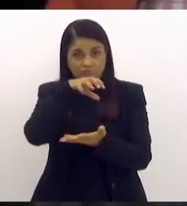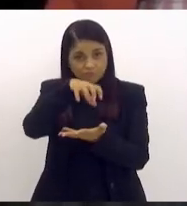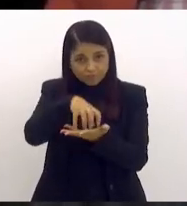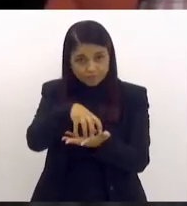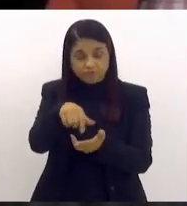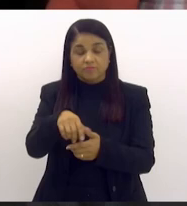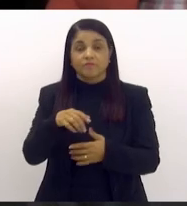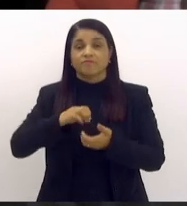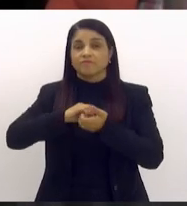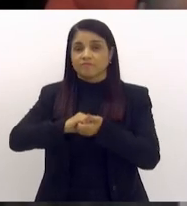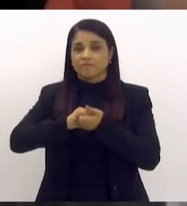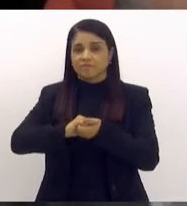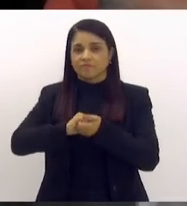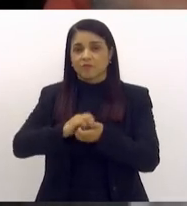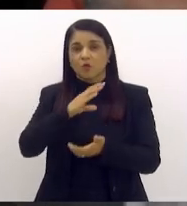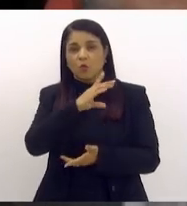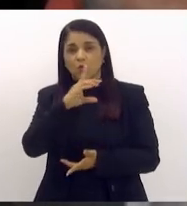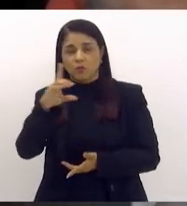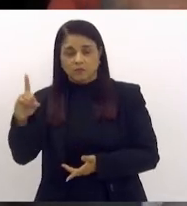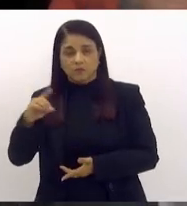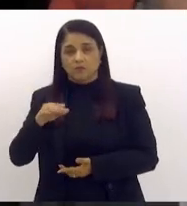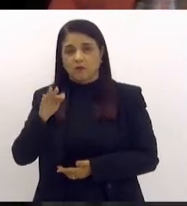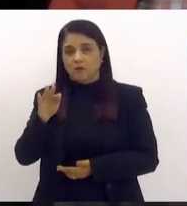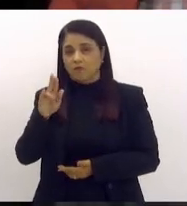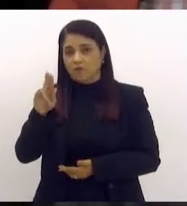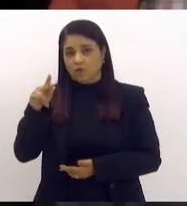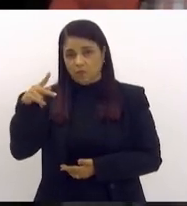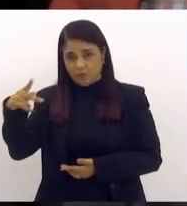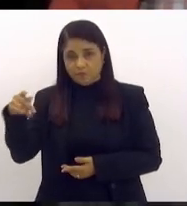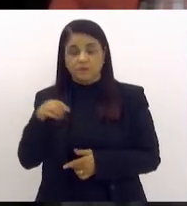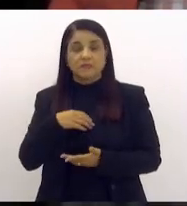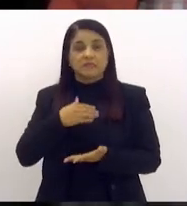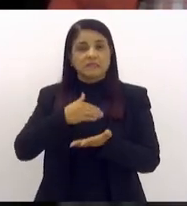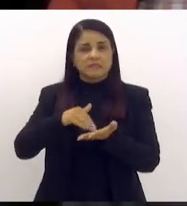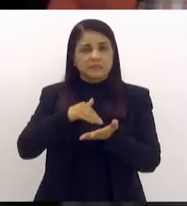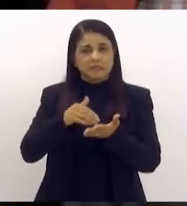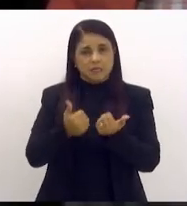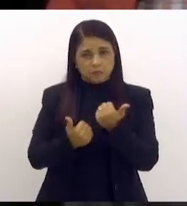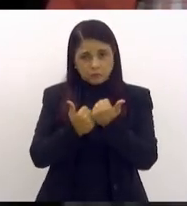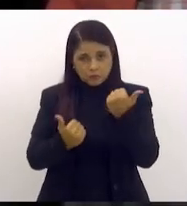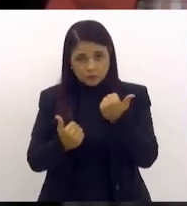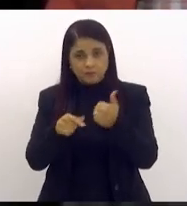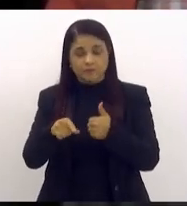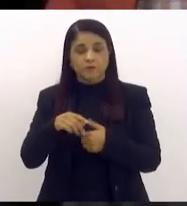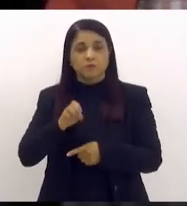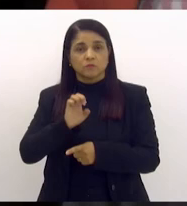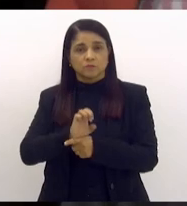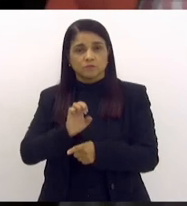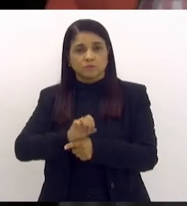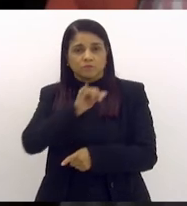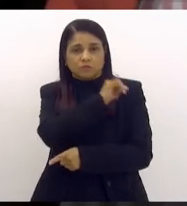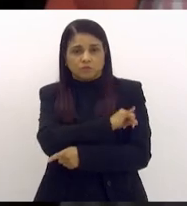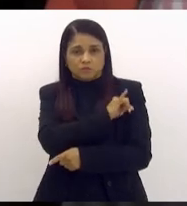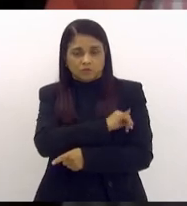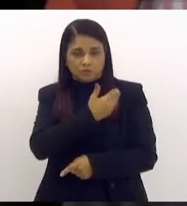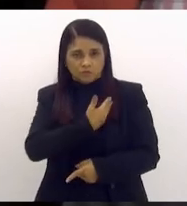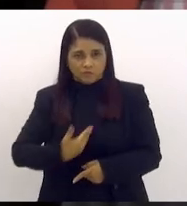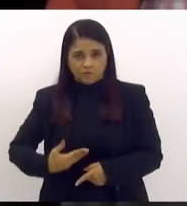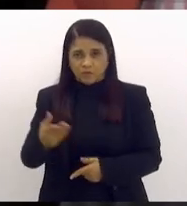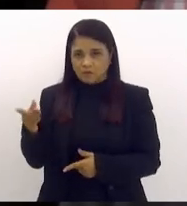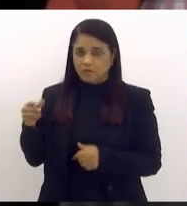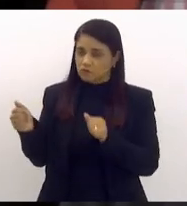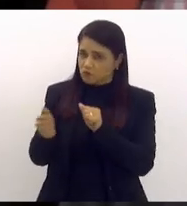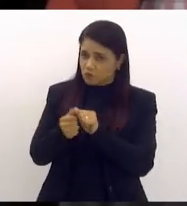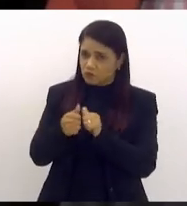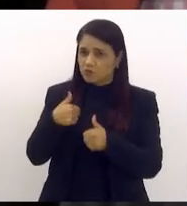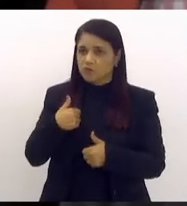David bcel coordenador da fup quero saudar o subsecretário aqui do Governo do Estado do Rio de Janeiro que encontra aqui conosco